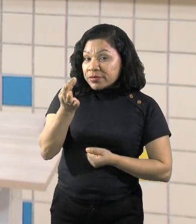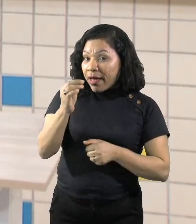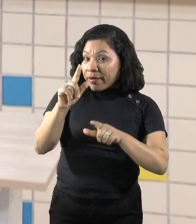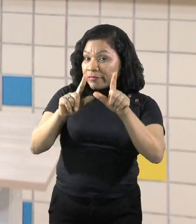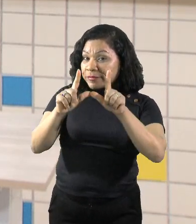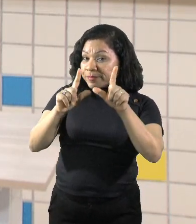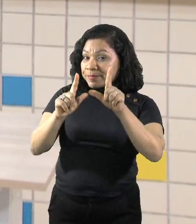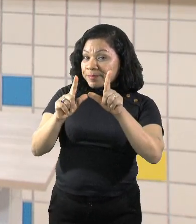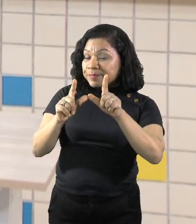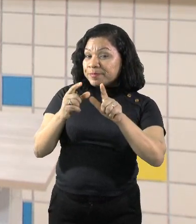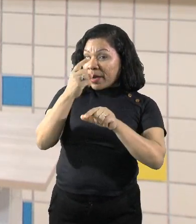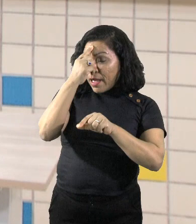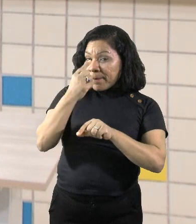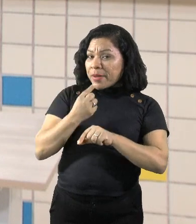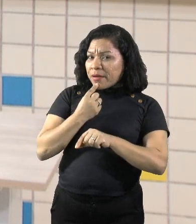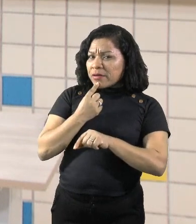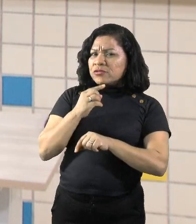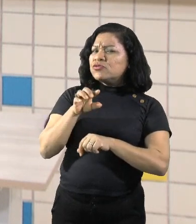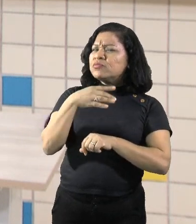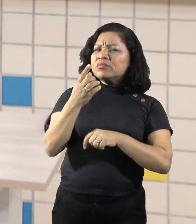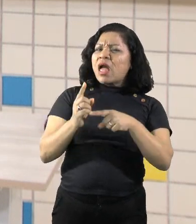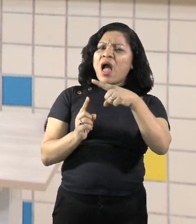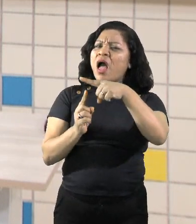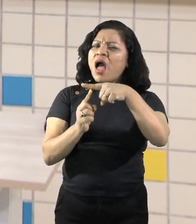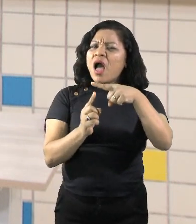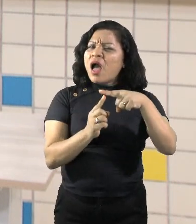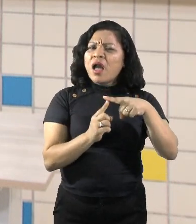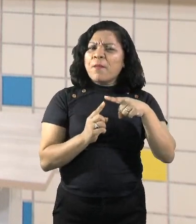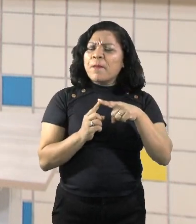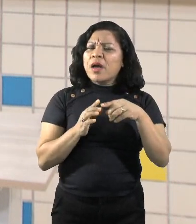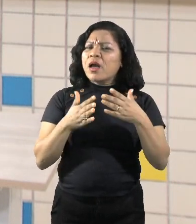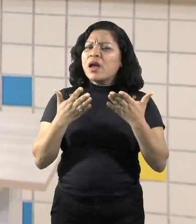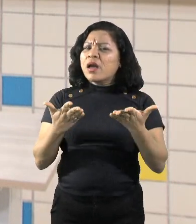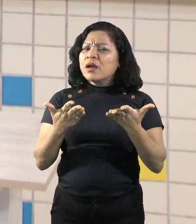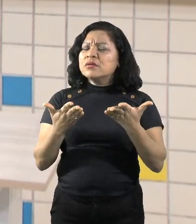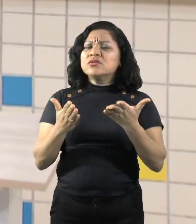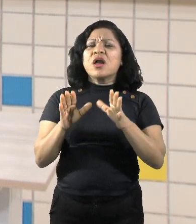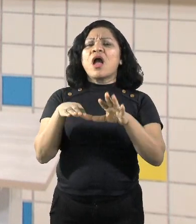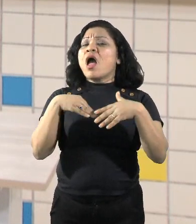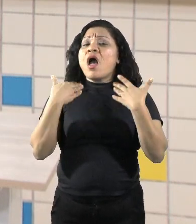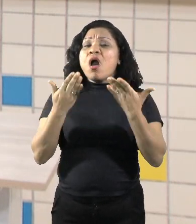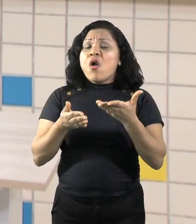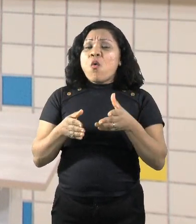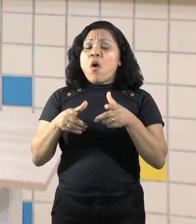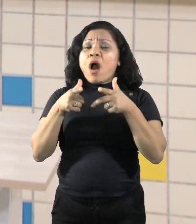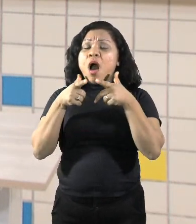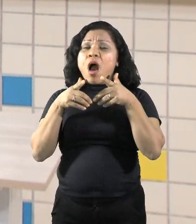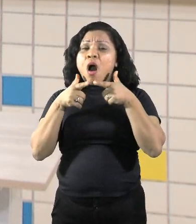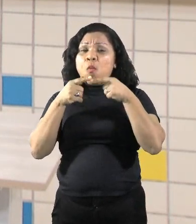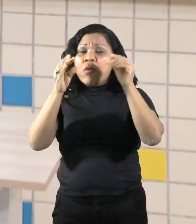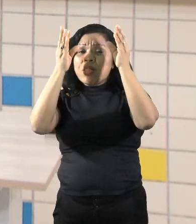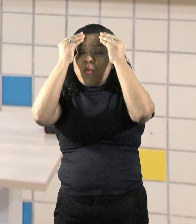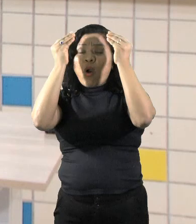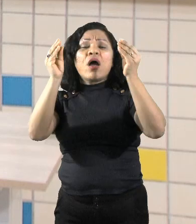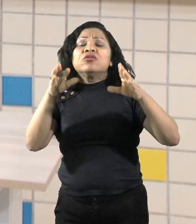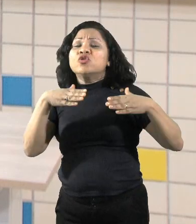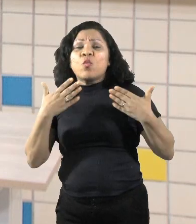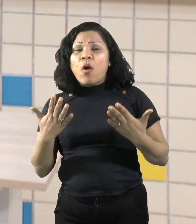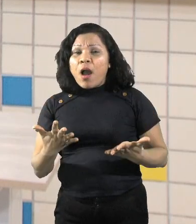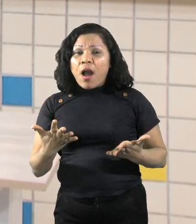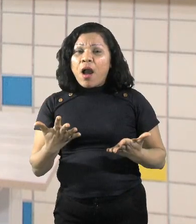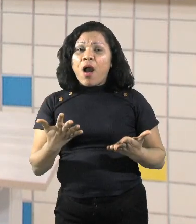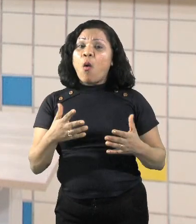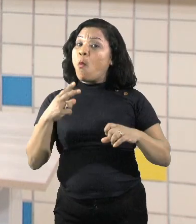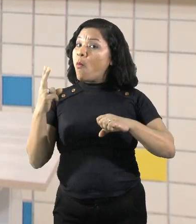responder que tipo de imagem é. Que tipo de linguagem está sendo usada nessas imagens? Se é uma linguagem